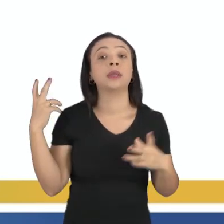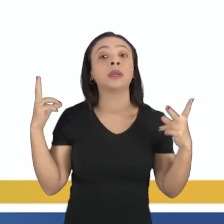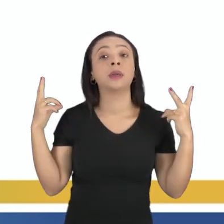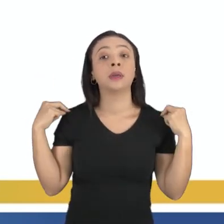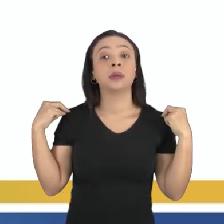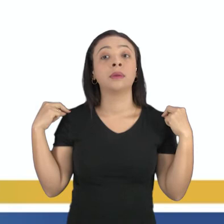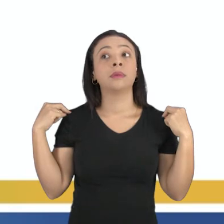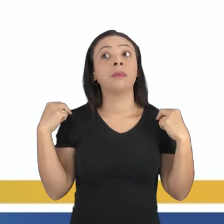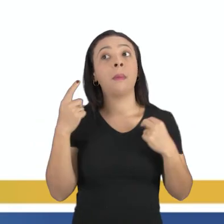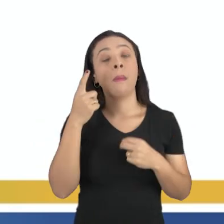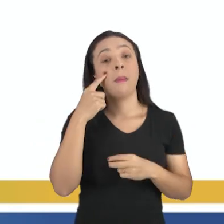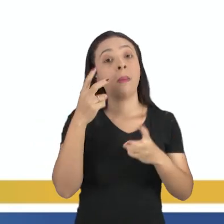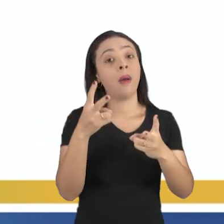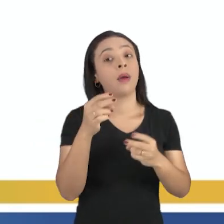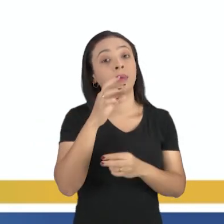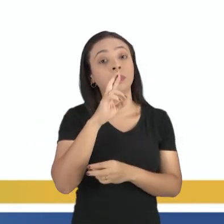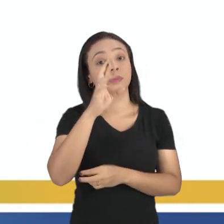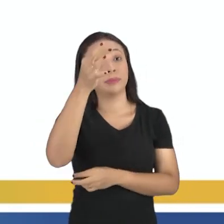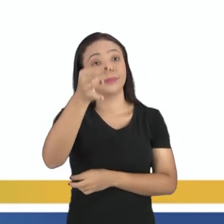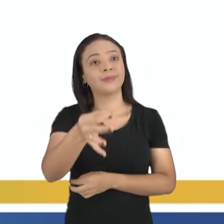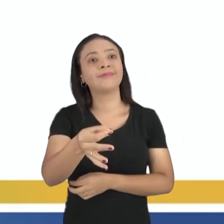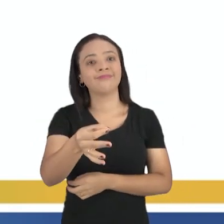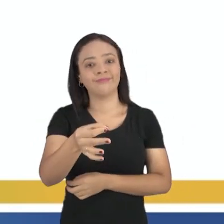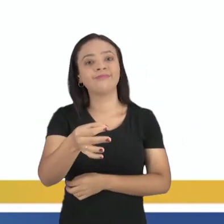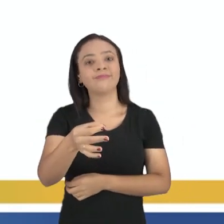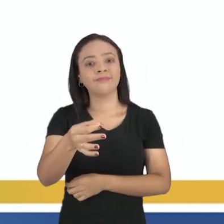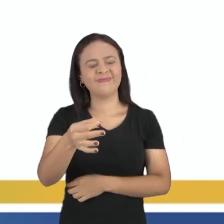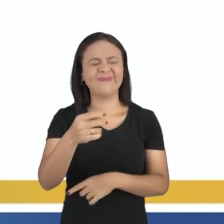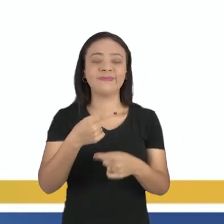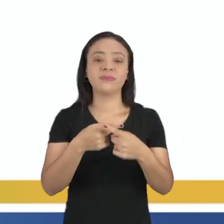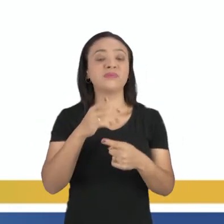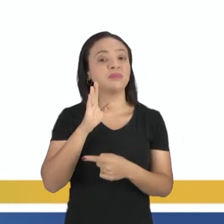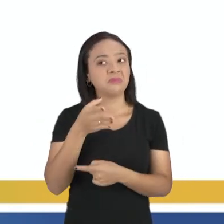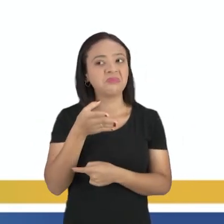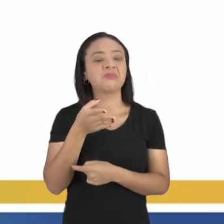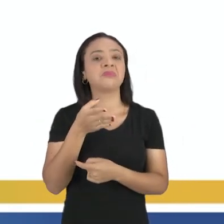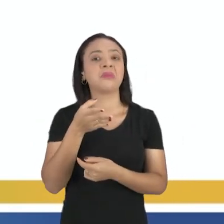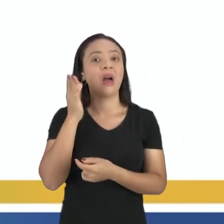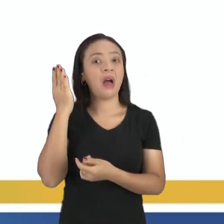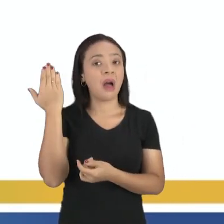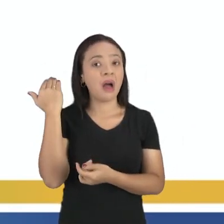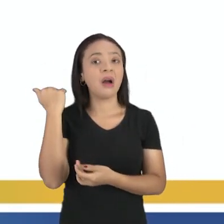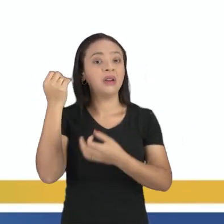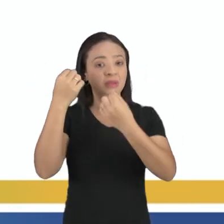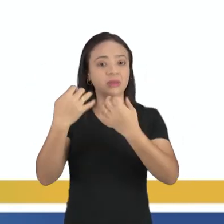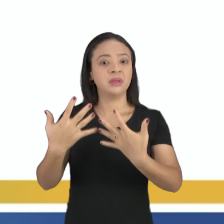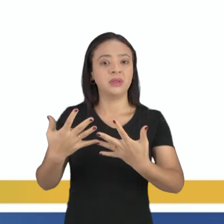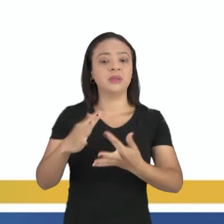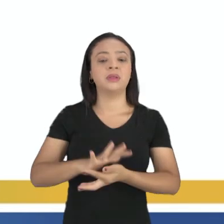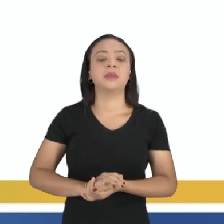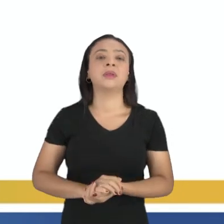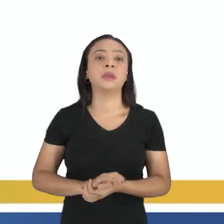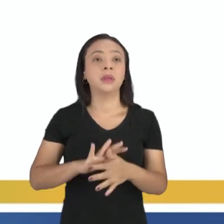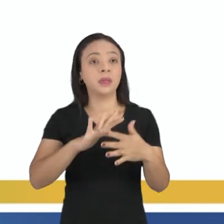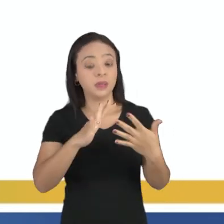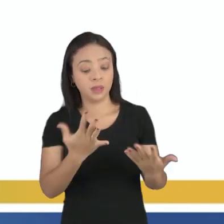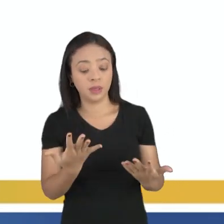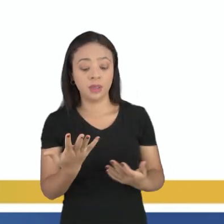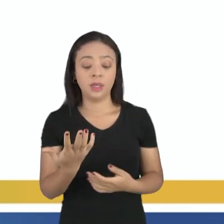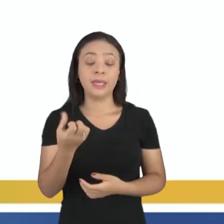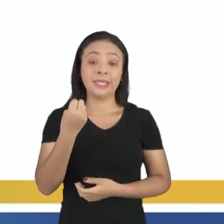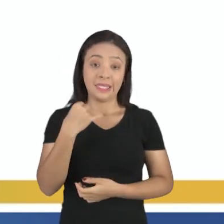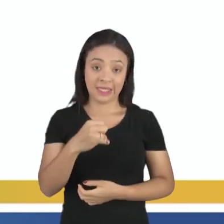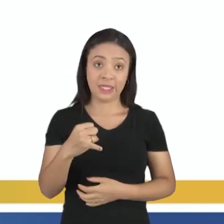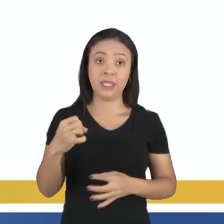esta é a alternativa correta, né? Que é o que já havíamos mencionado aí anteriormente. Já que se o